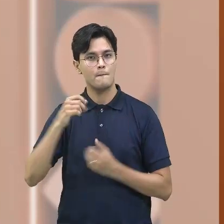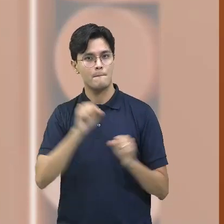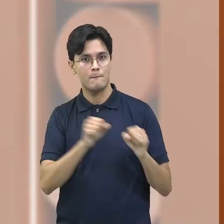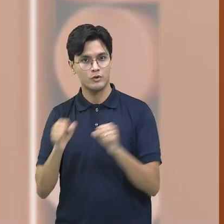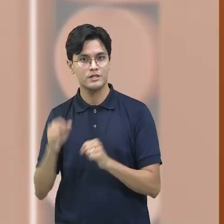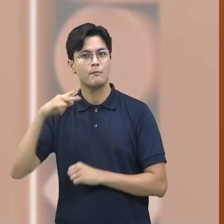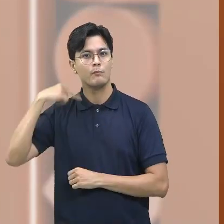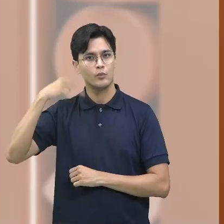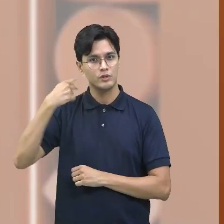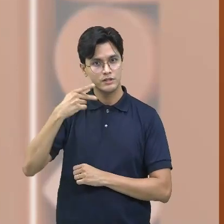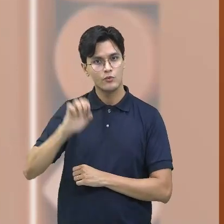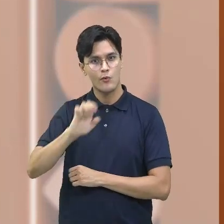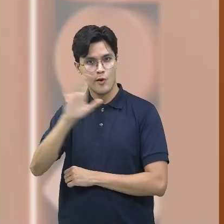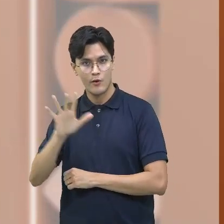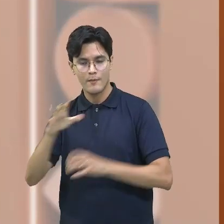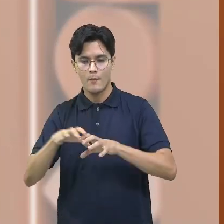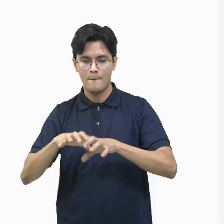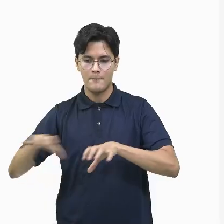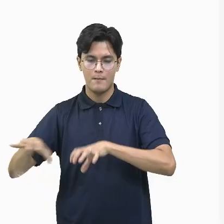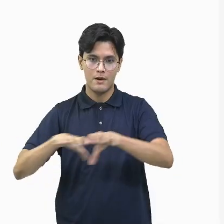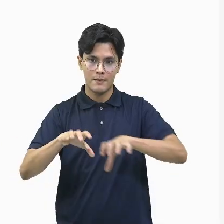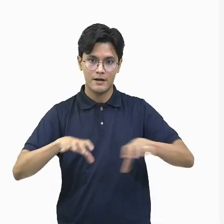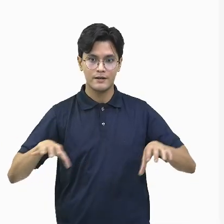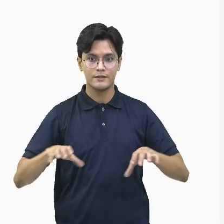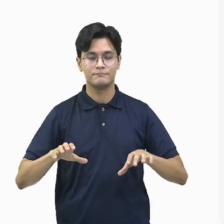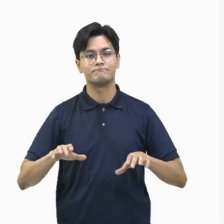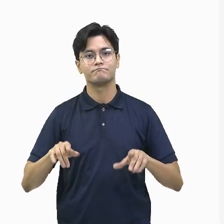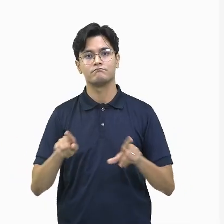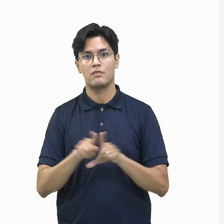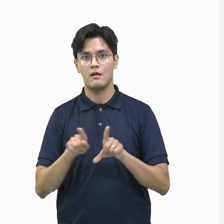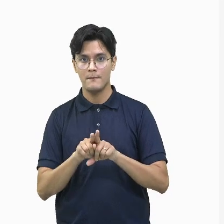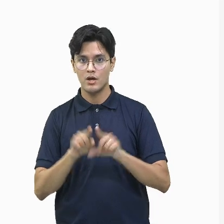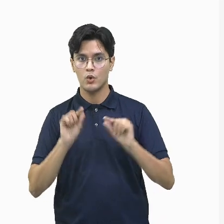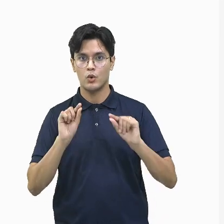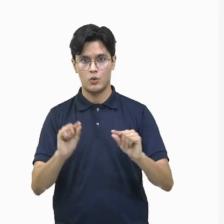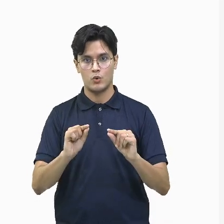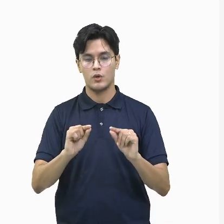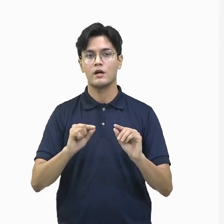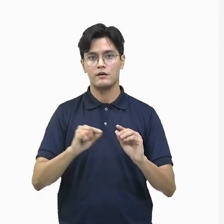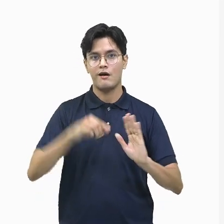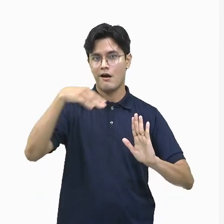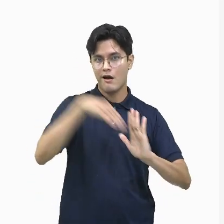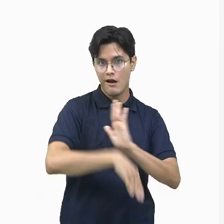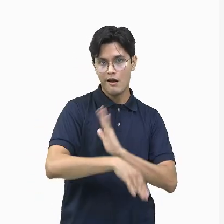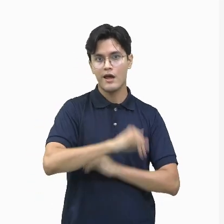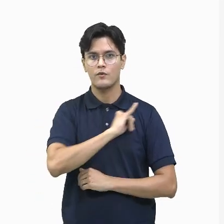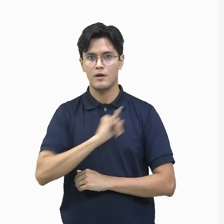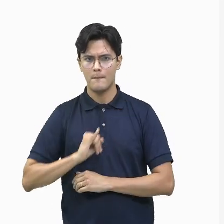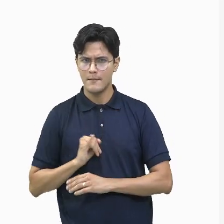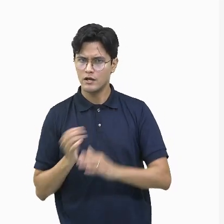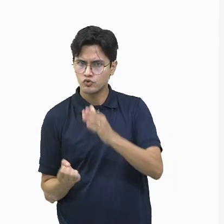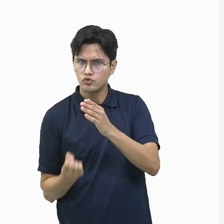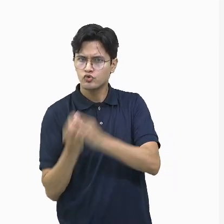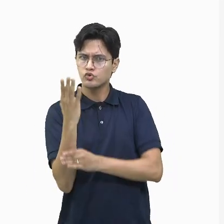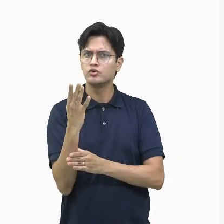na Europa. Com a queda do Império, não surgiu imediatamente uma